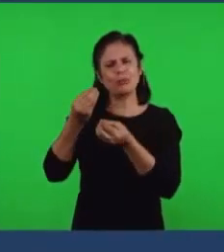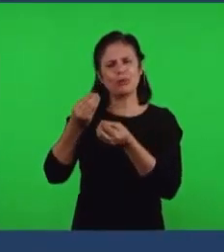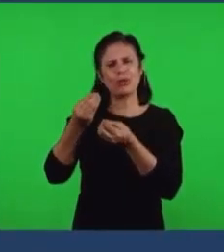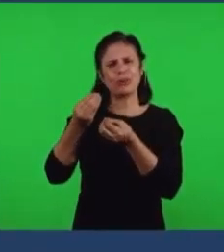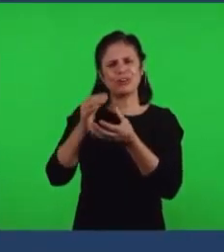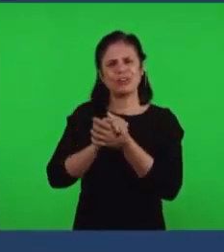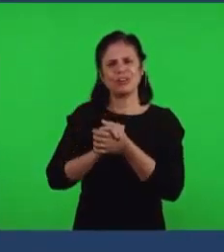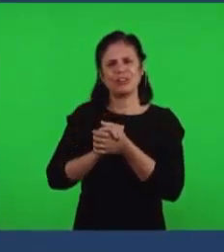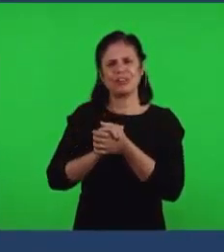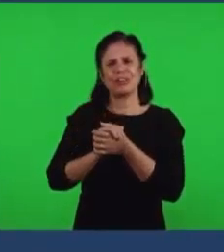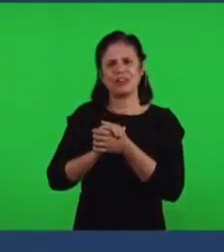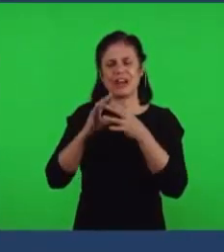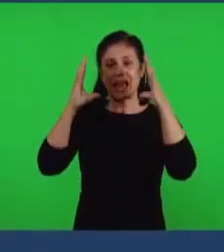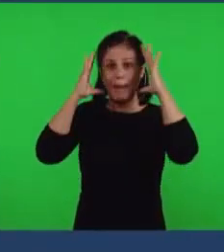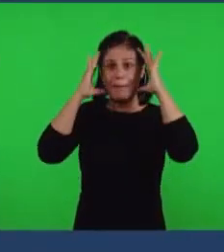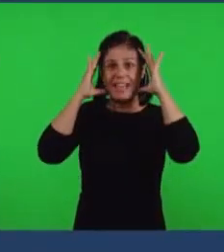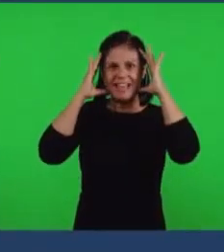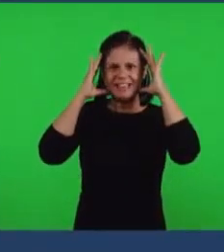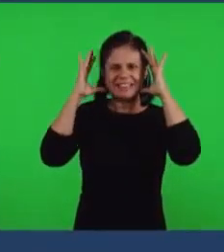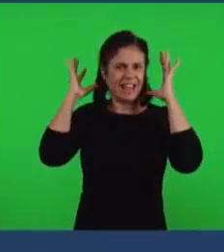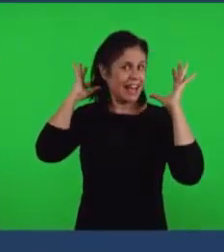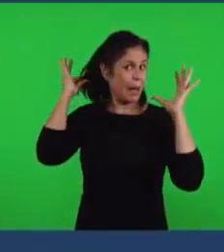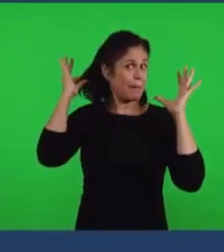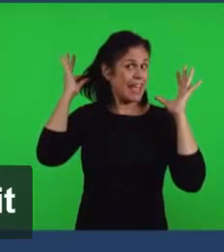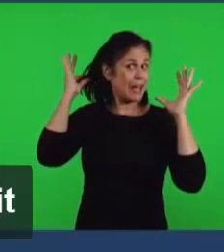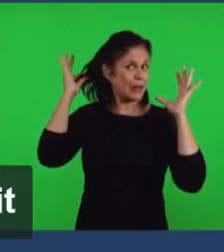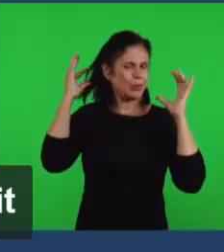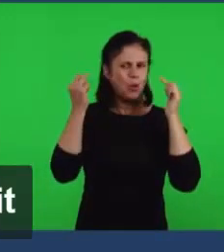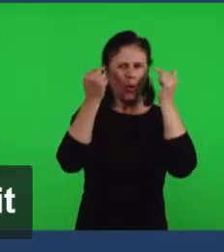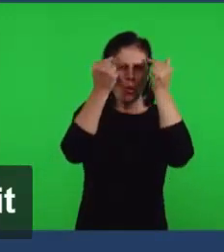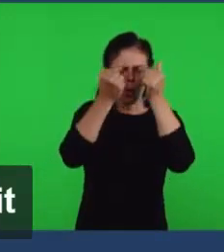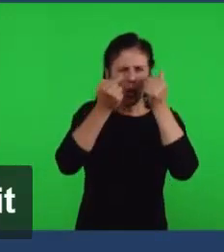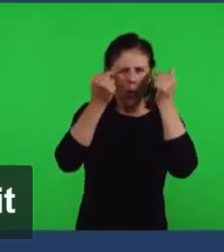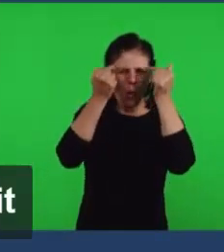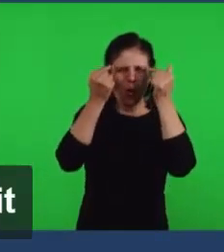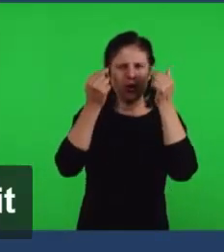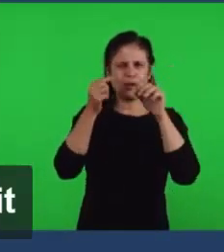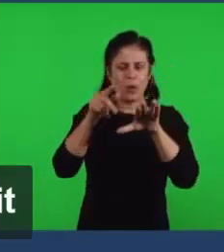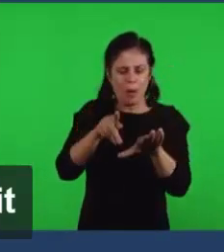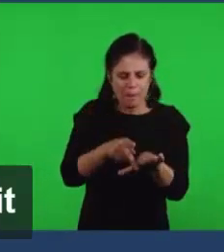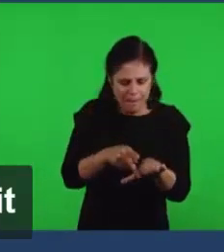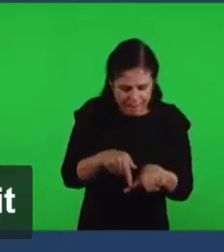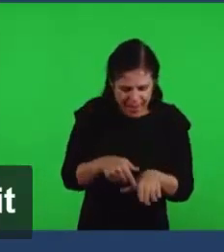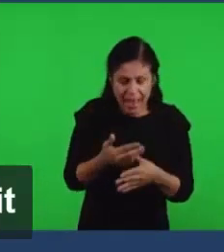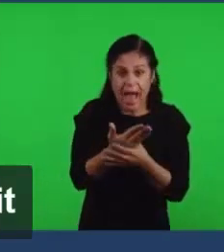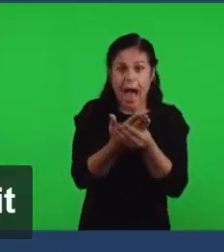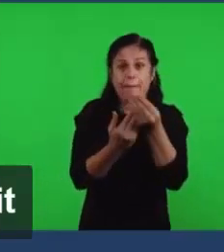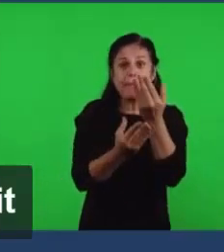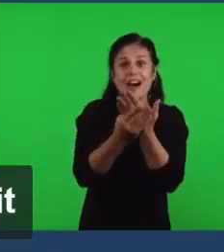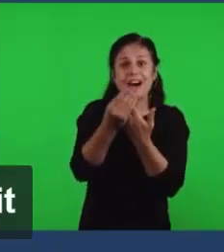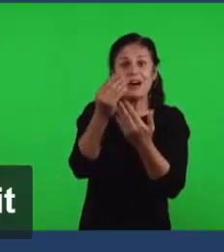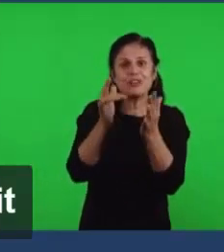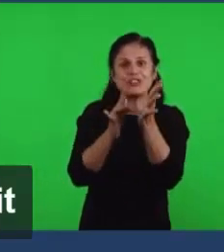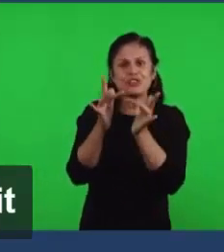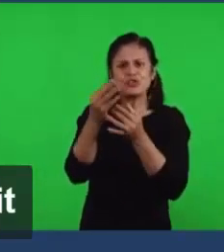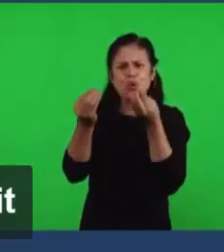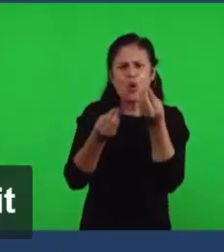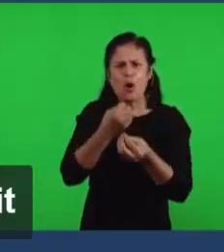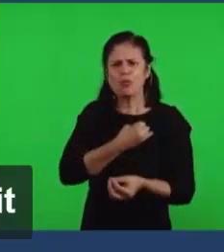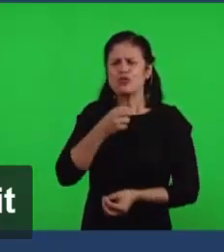sua cabeça seus cabelos então seus pés sua mão